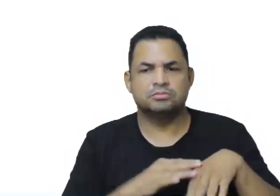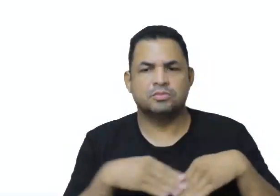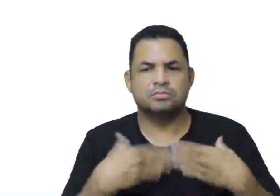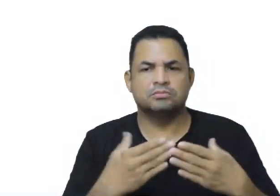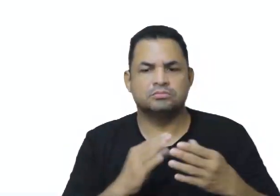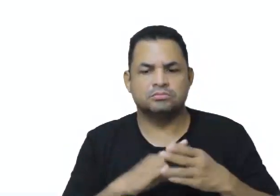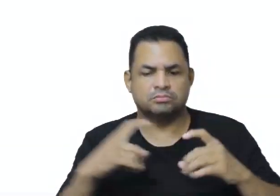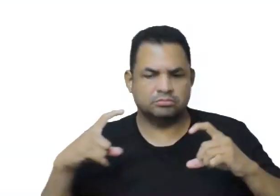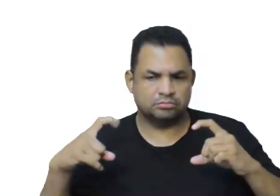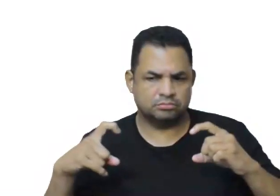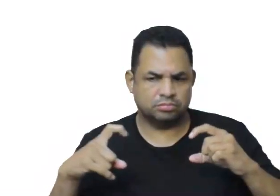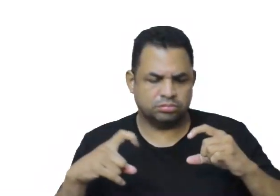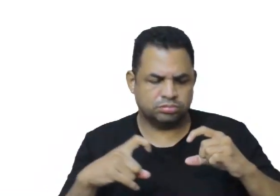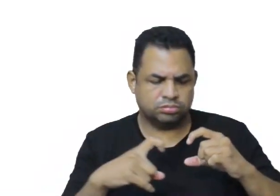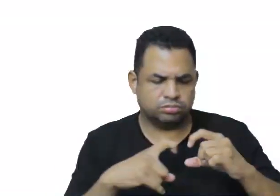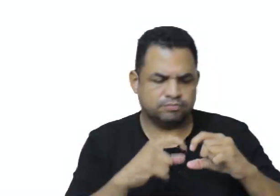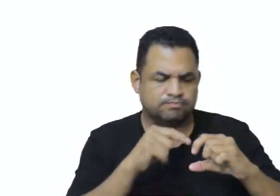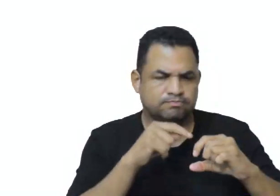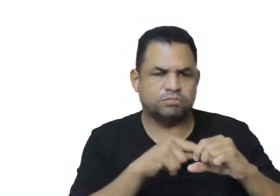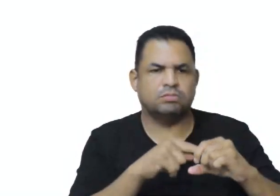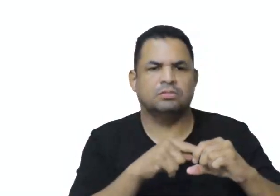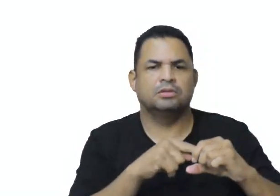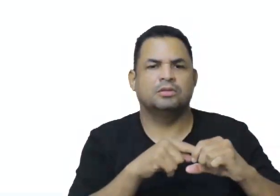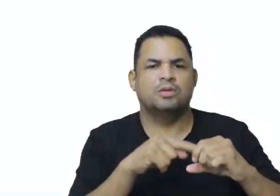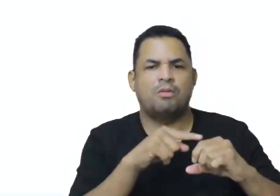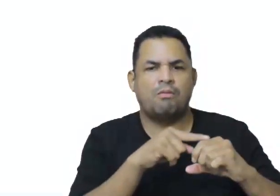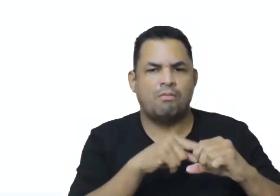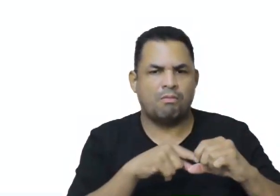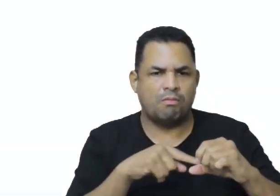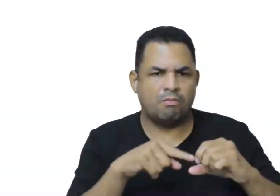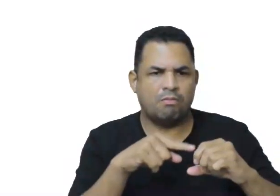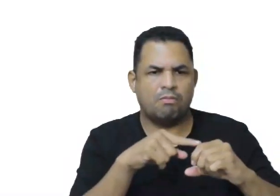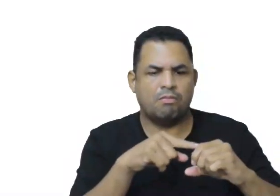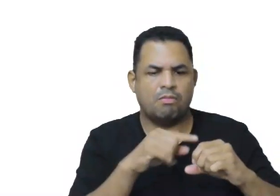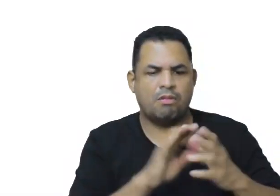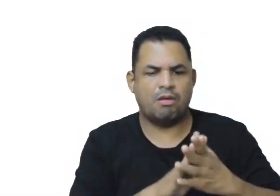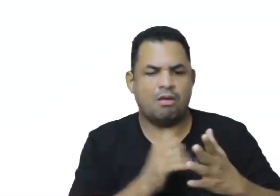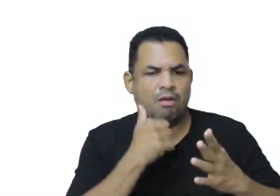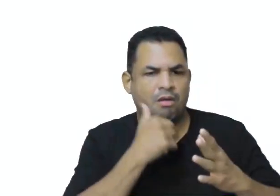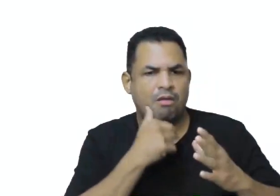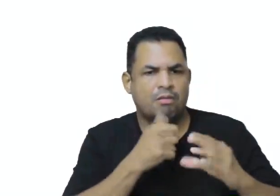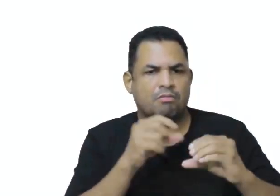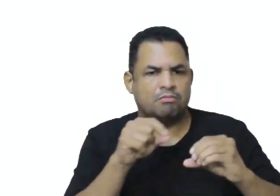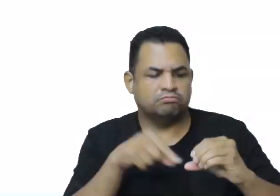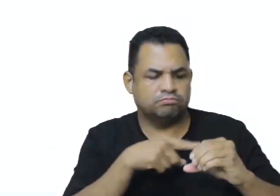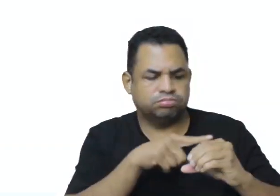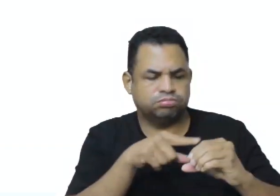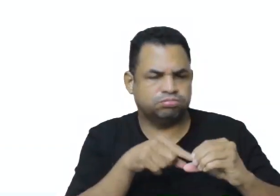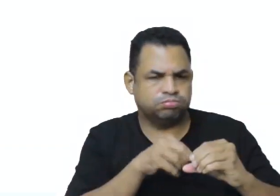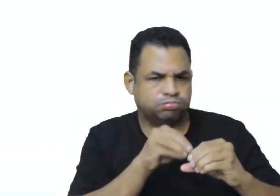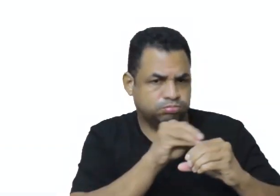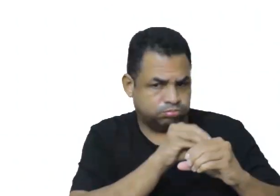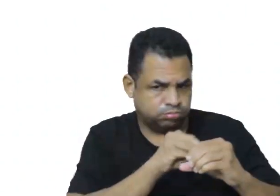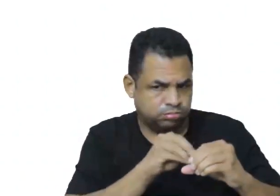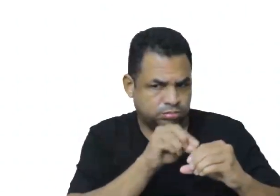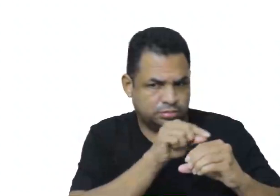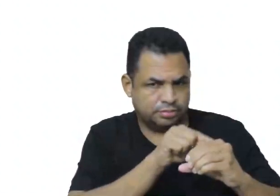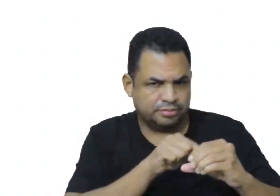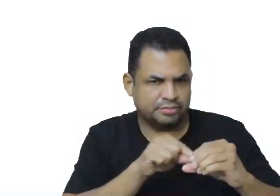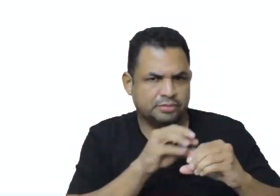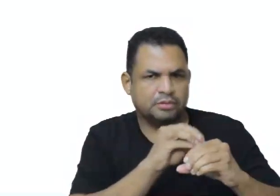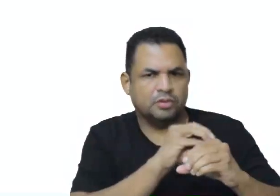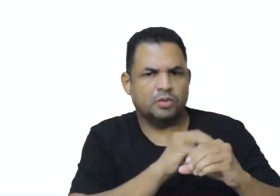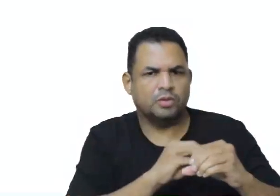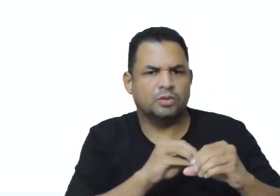o espermatozoide se encontra com o óvulo. Esse óvulo da mulher, ele vai ser fertilizado pelo